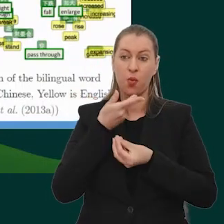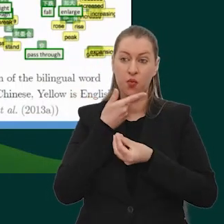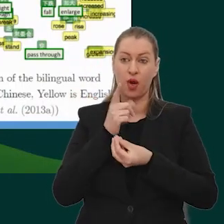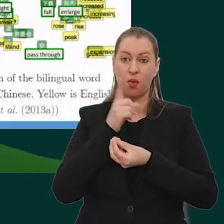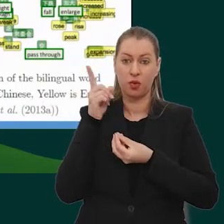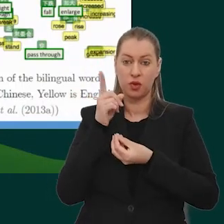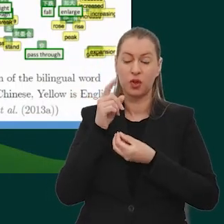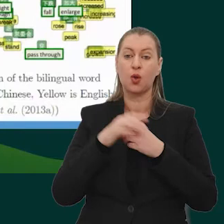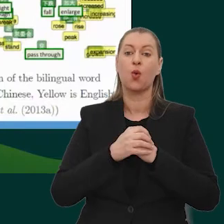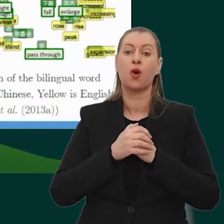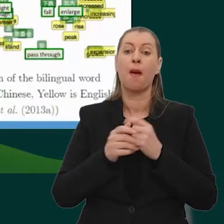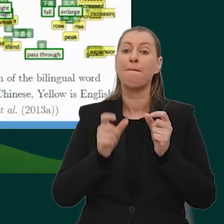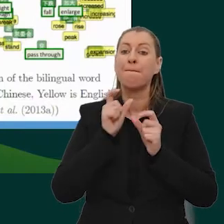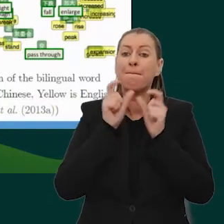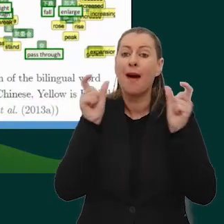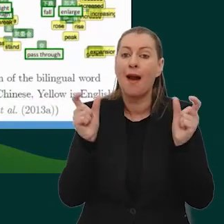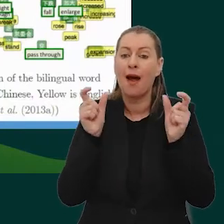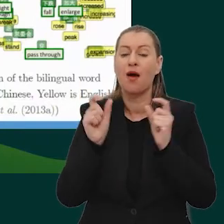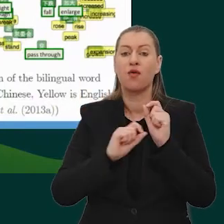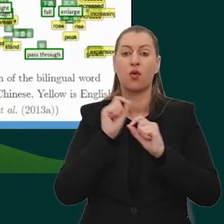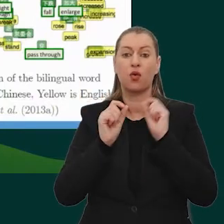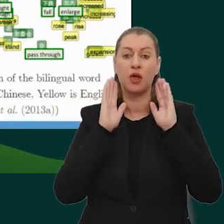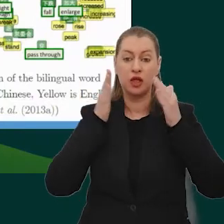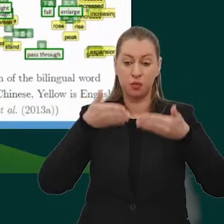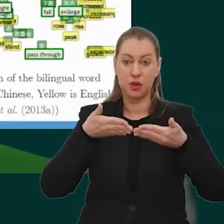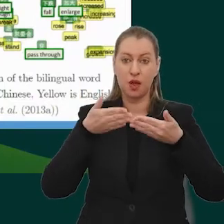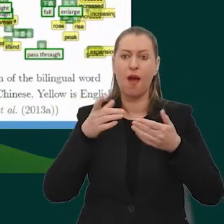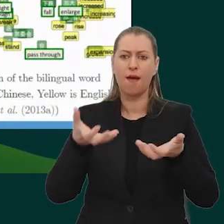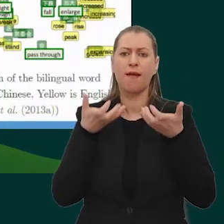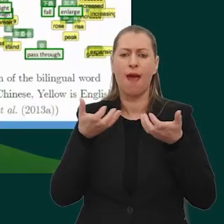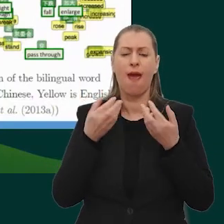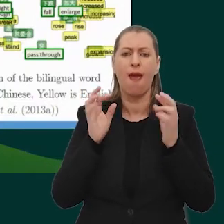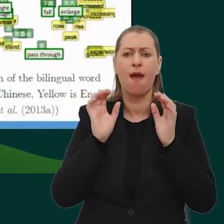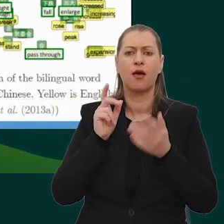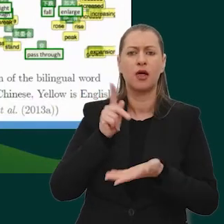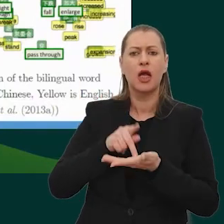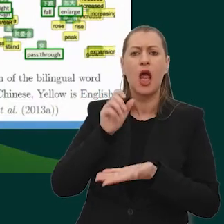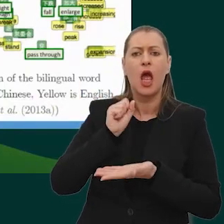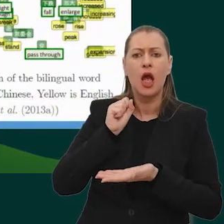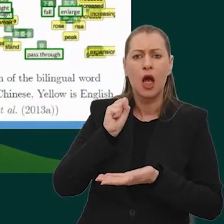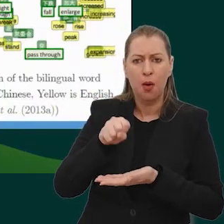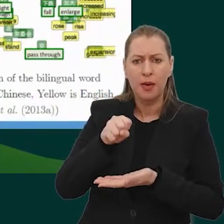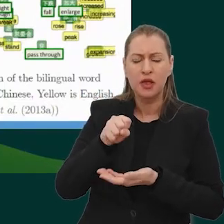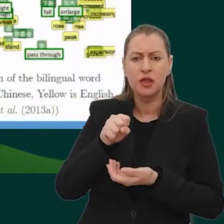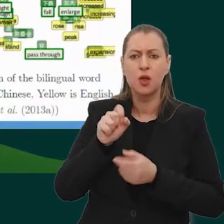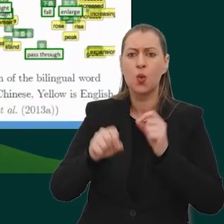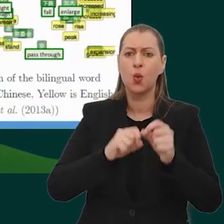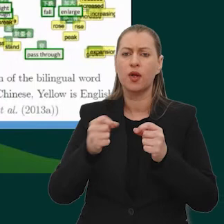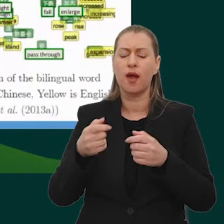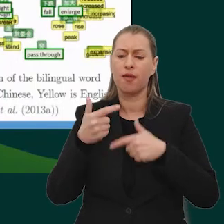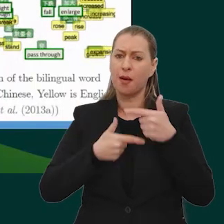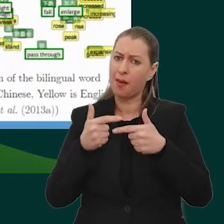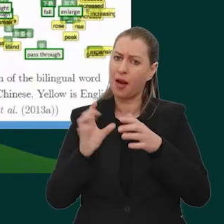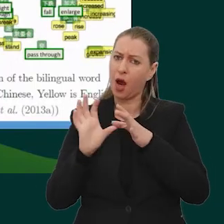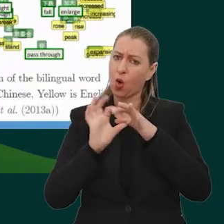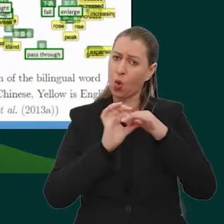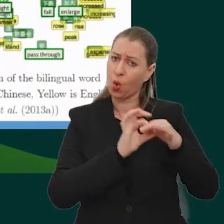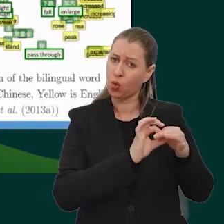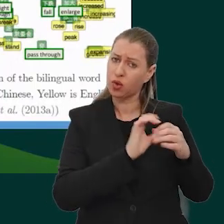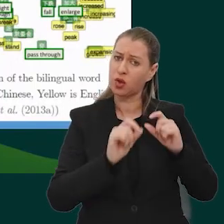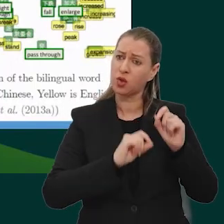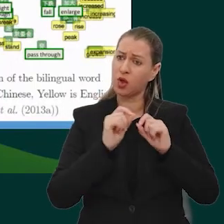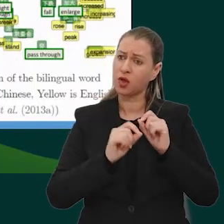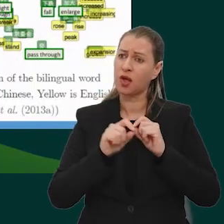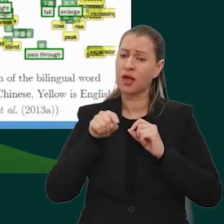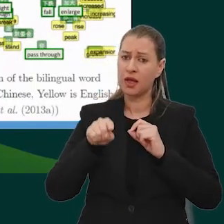acima, palavras especificamente, mas o que a gente quer realmente é que ele trabalhe a nível de contexto, que é um pouquinho nessa situação da direita